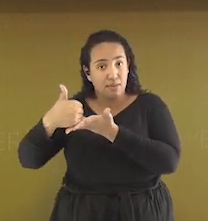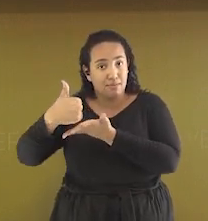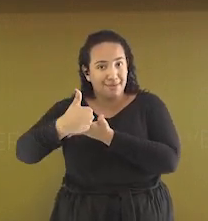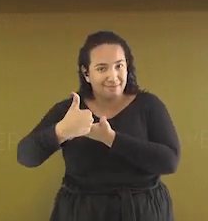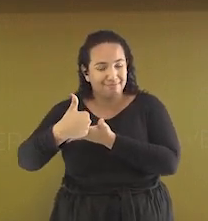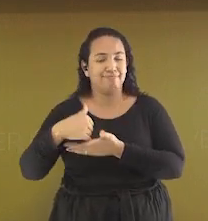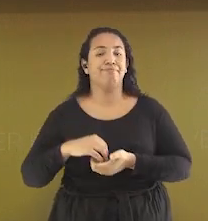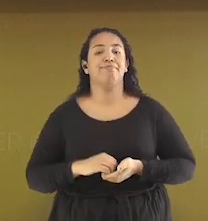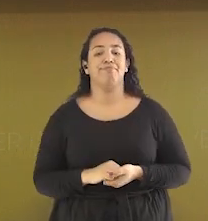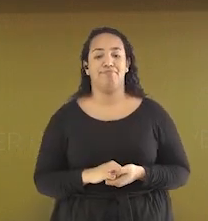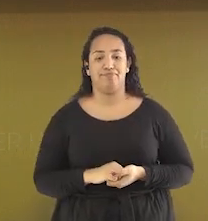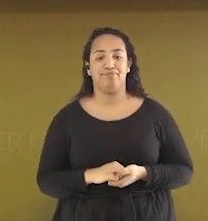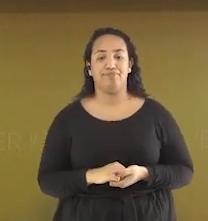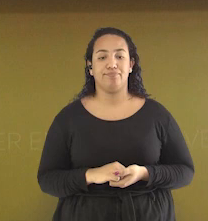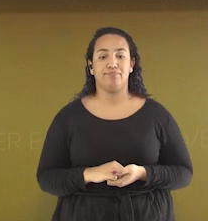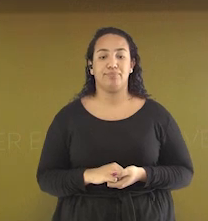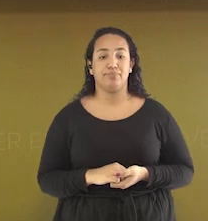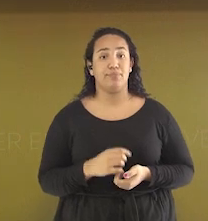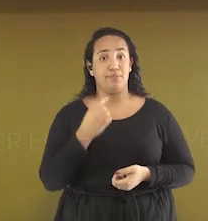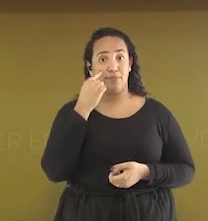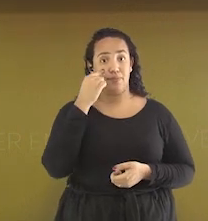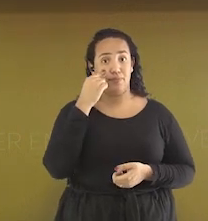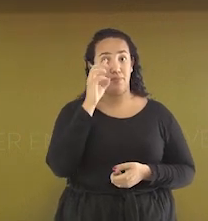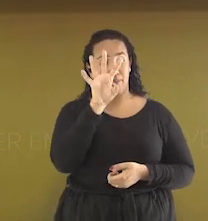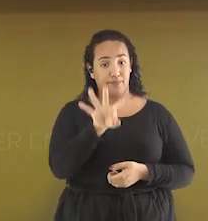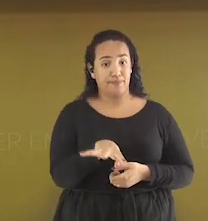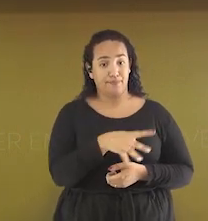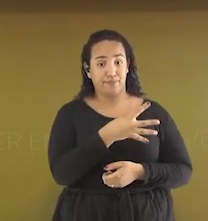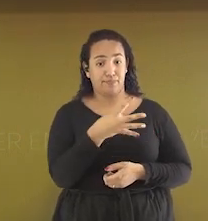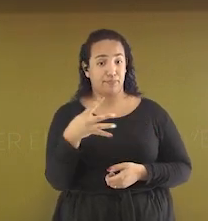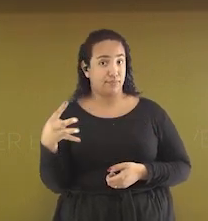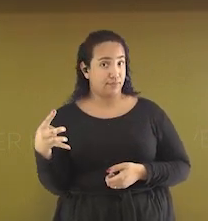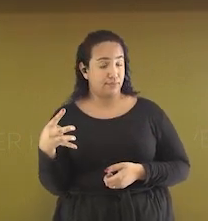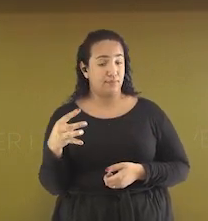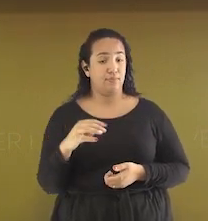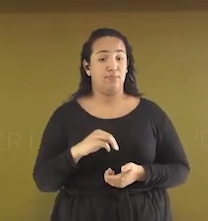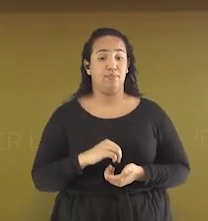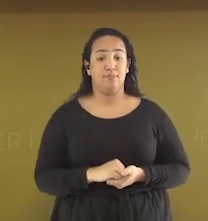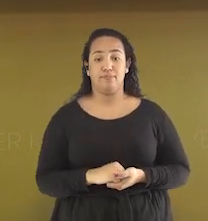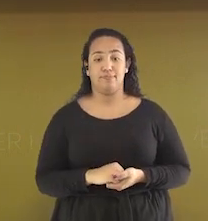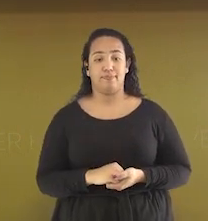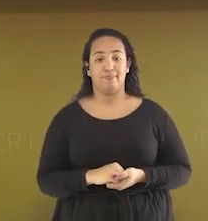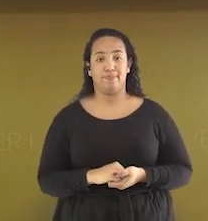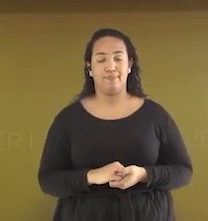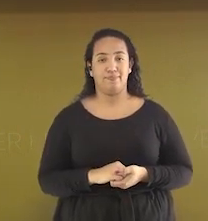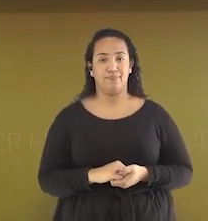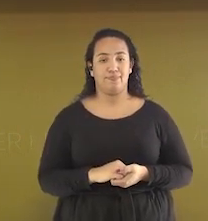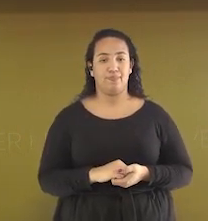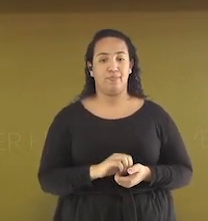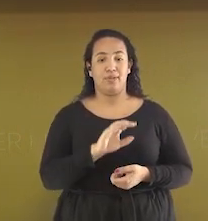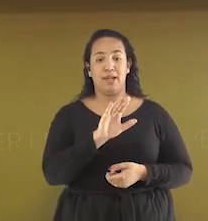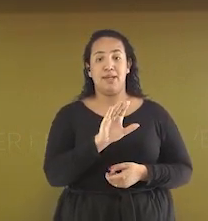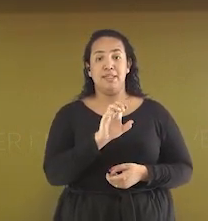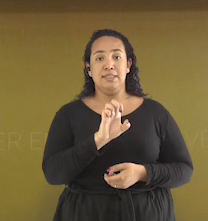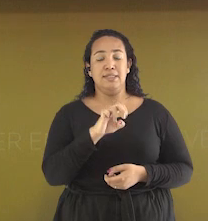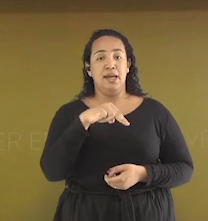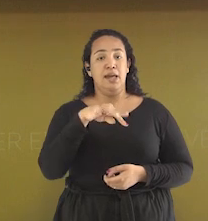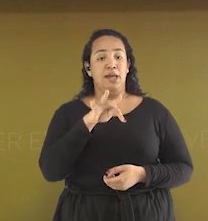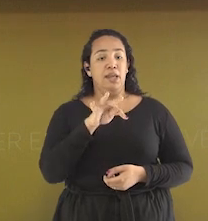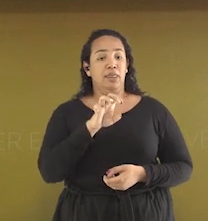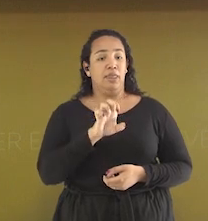iguais. E em seguida, olhando aqui para esse quadro, essa parte que aparece